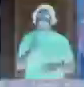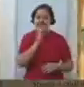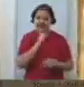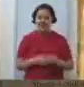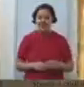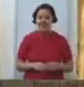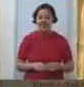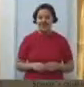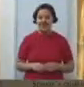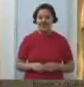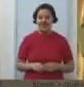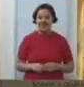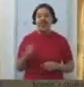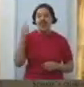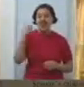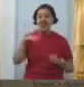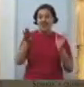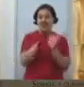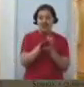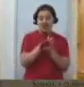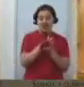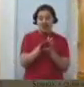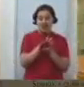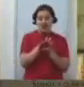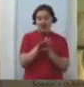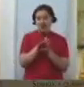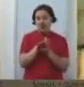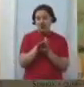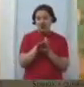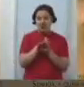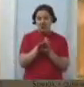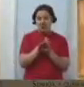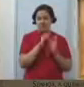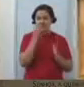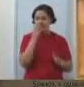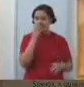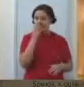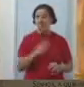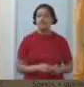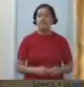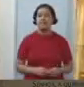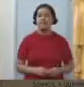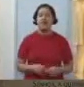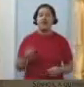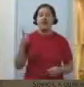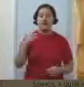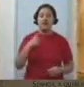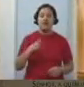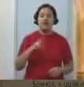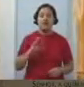E o lobo está lá, o lobo chegou, o lobo já tinha know-how. O encardido sempre vem pegar aquilo que ele